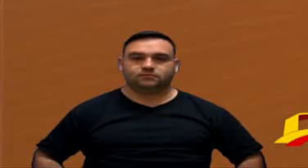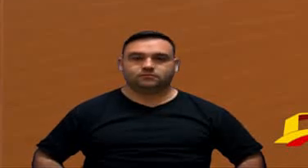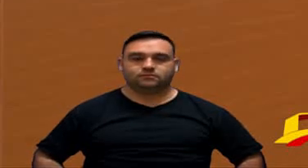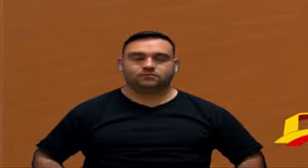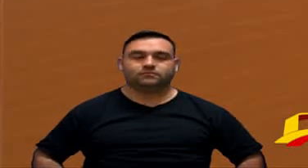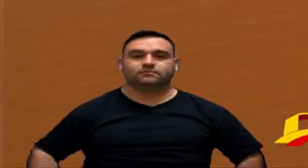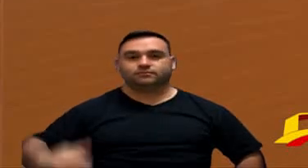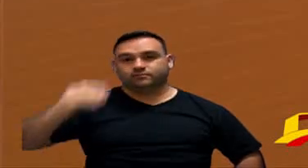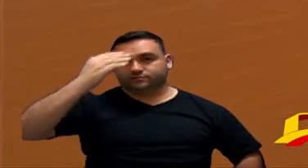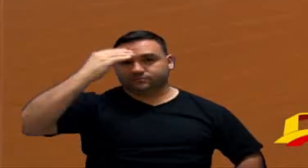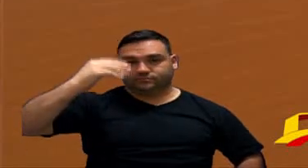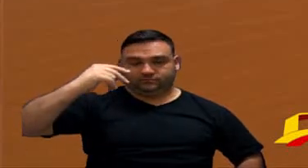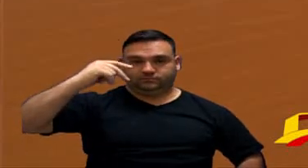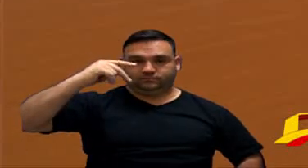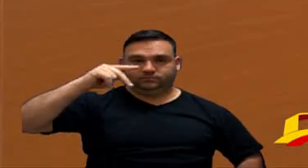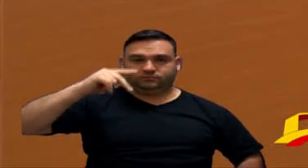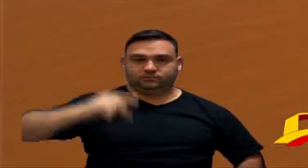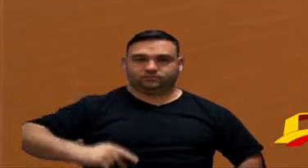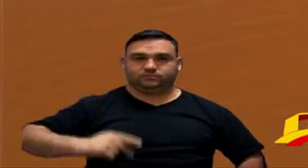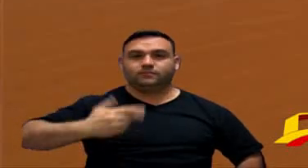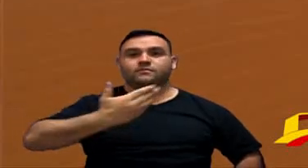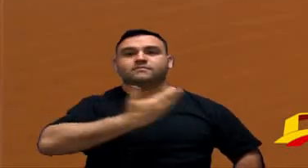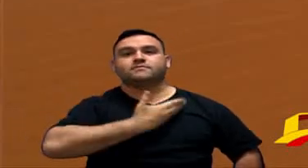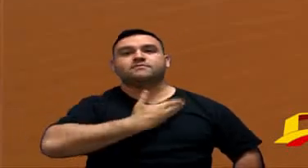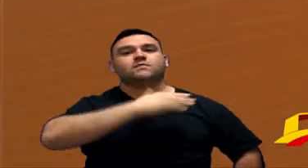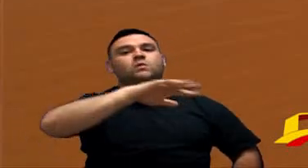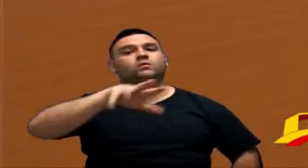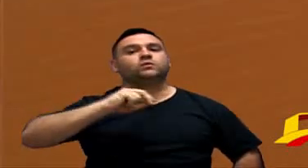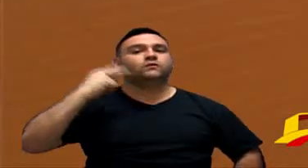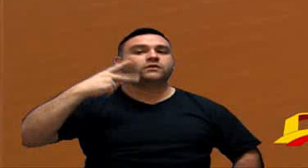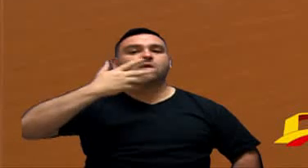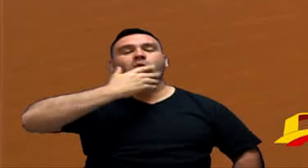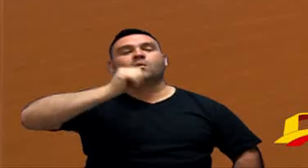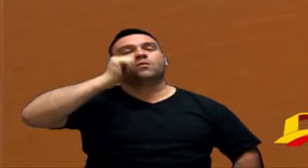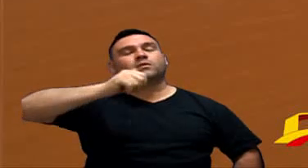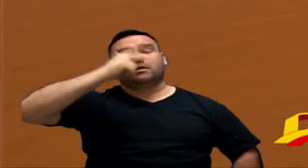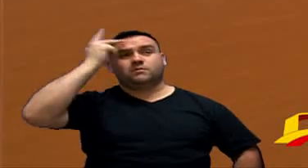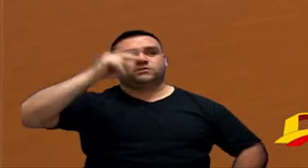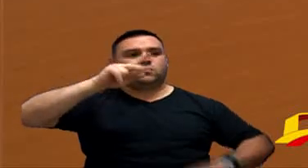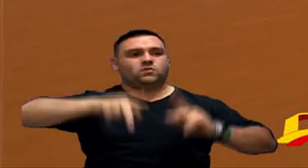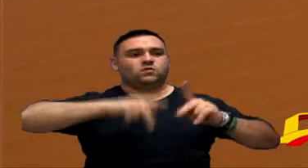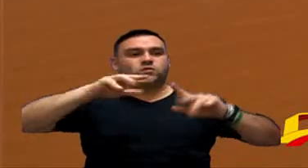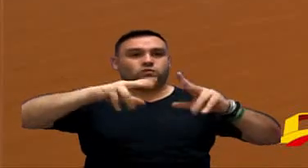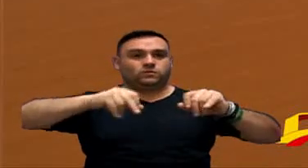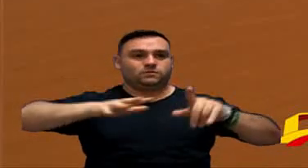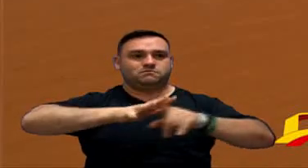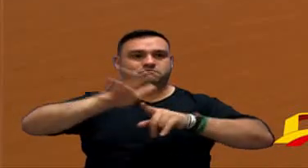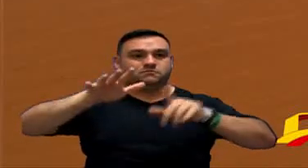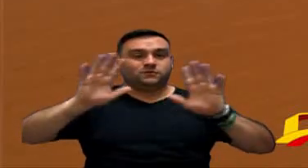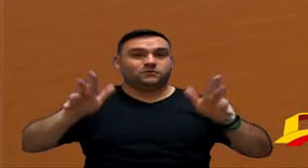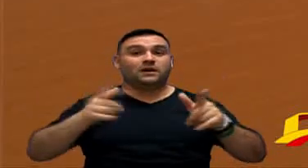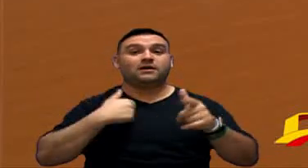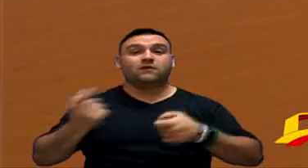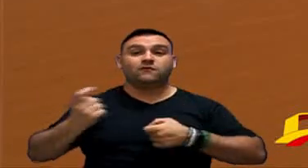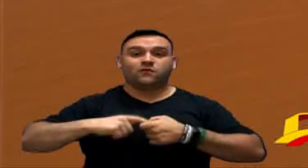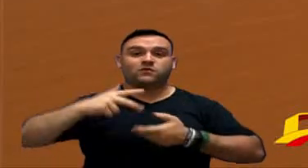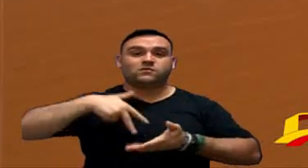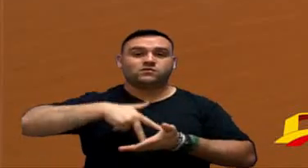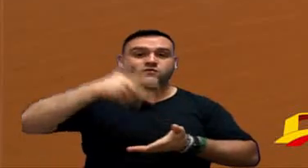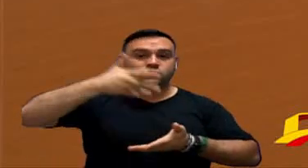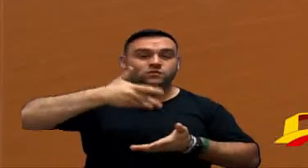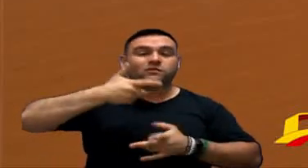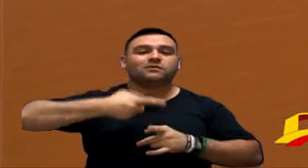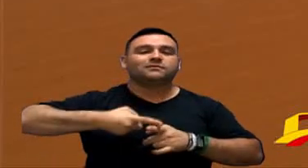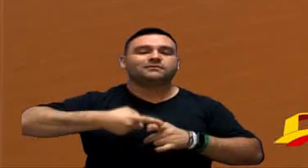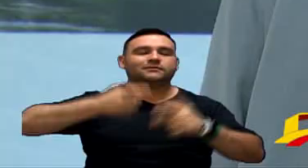obrigado senhor presidente colegas vereadores foram população que nos acompanha volta essa Tribuna agora para